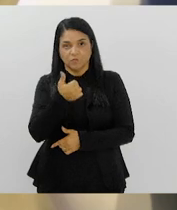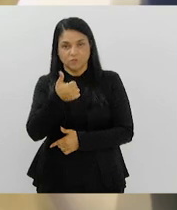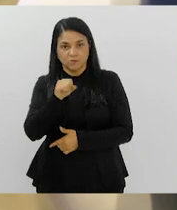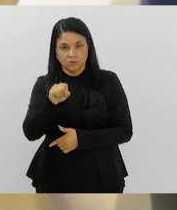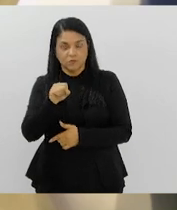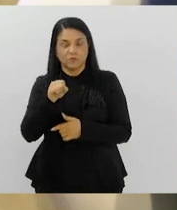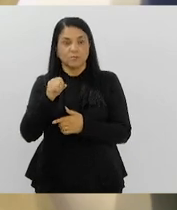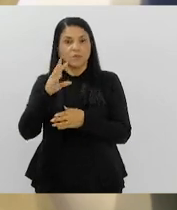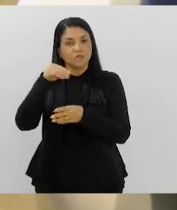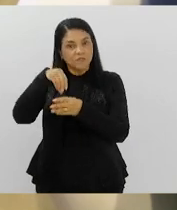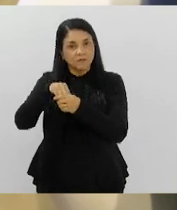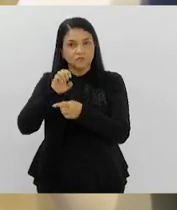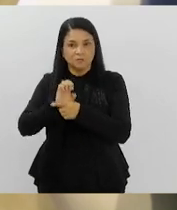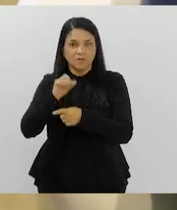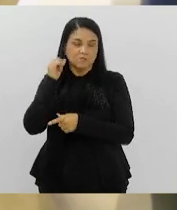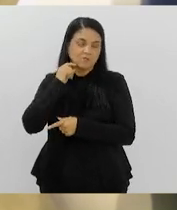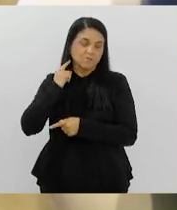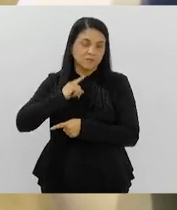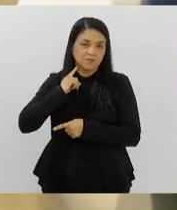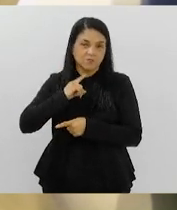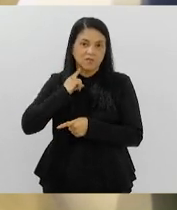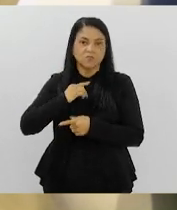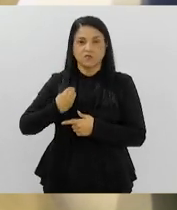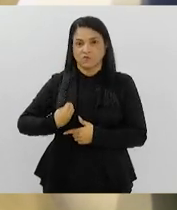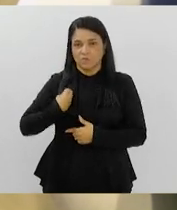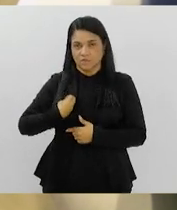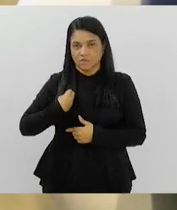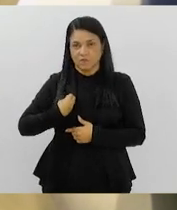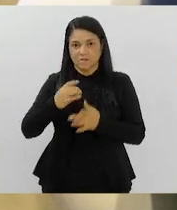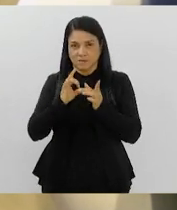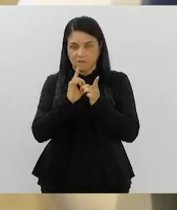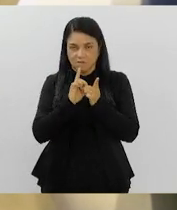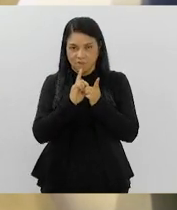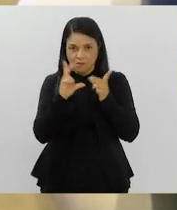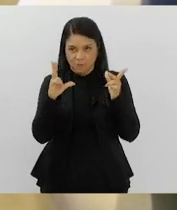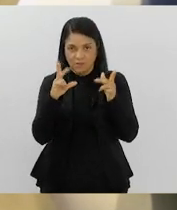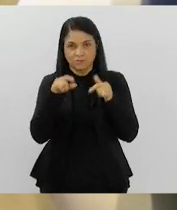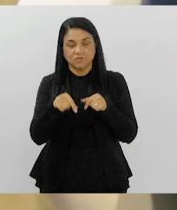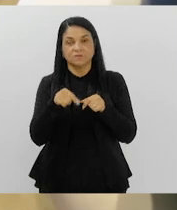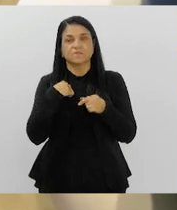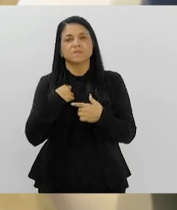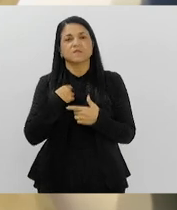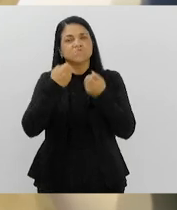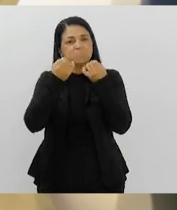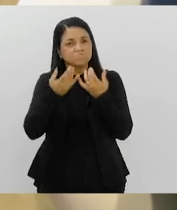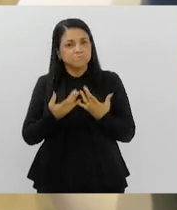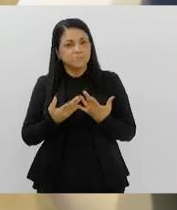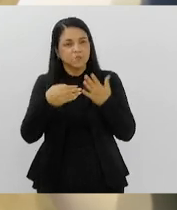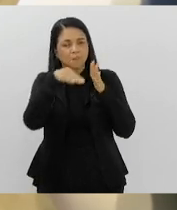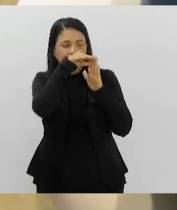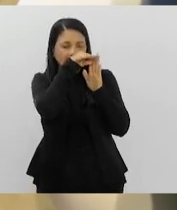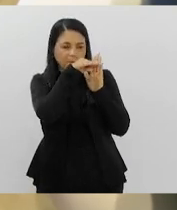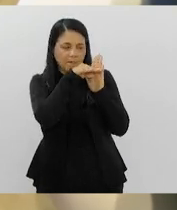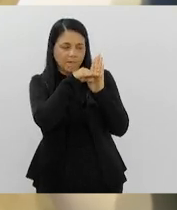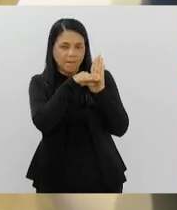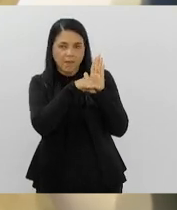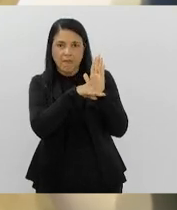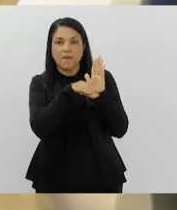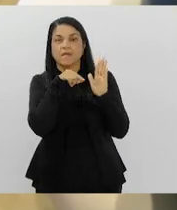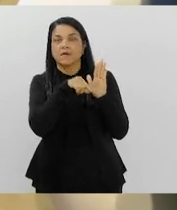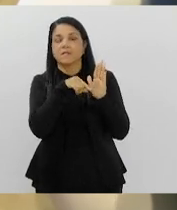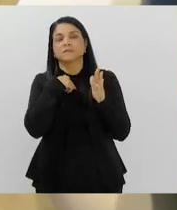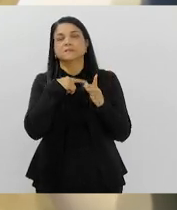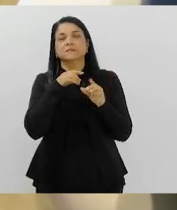Programa de Convivência Democrática. E aí, quando a gente fala um pouquinho desse programa, ele é um programa que já